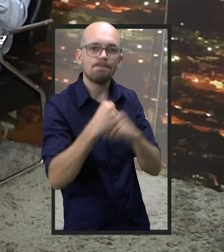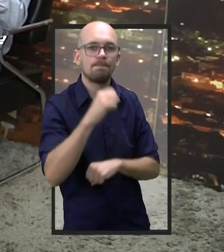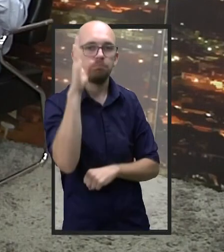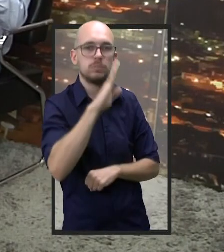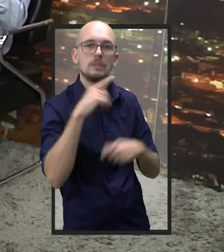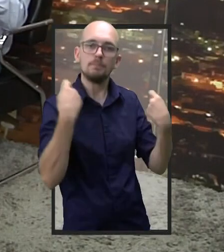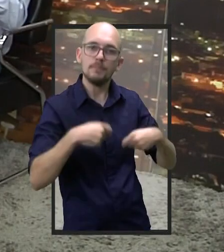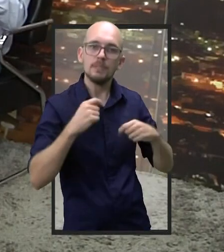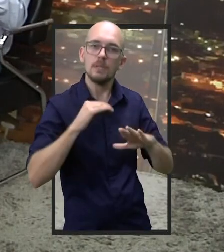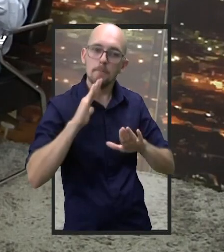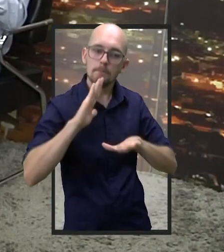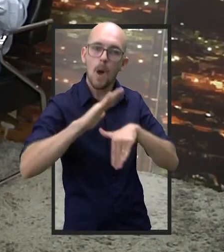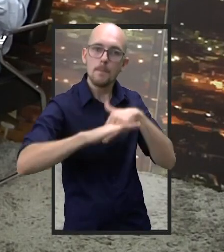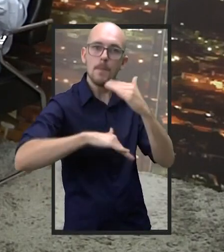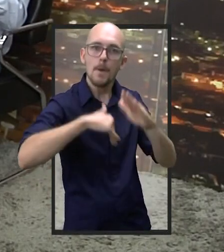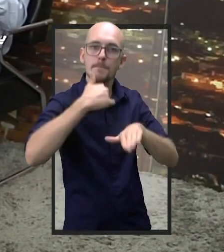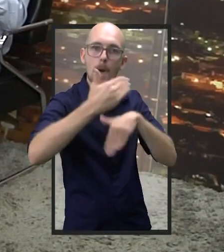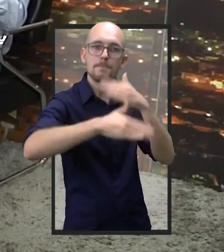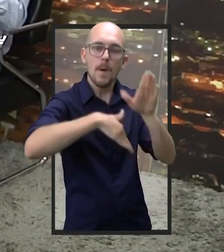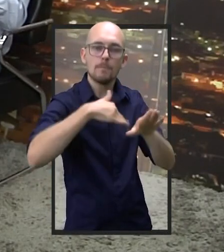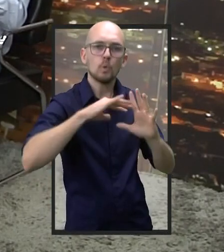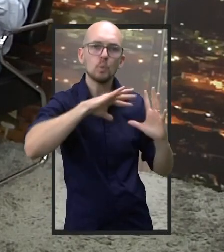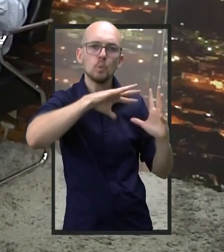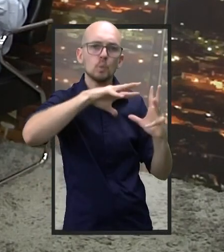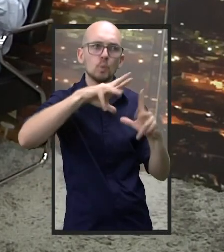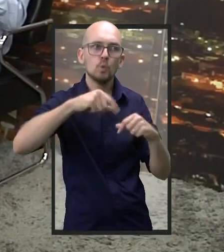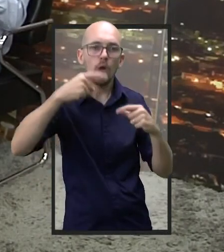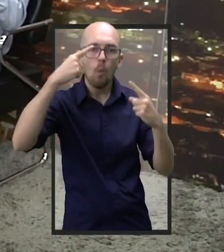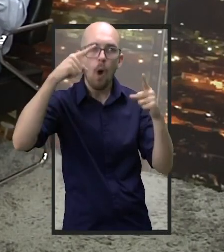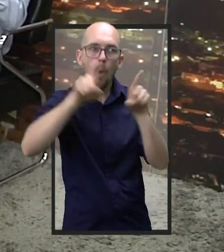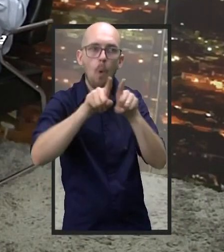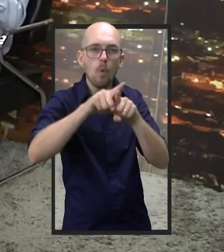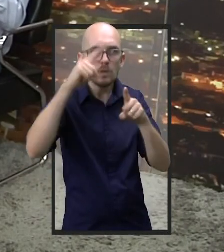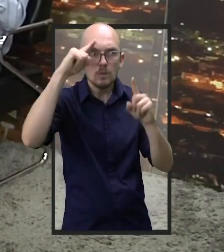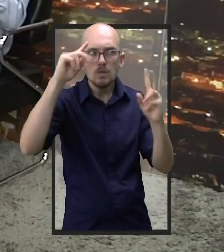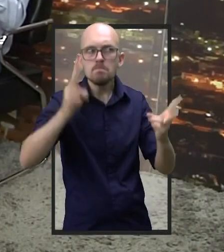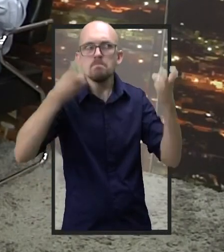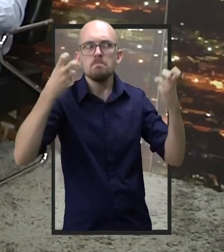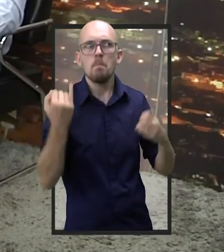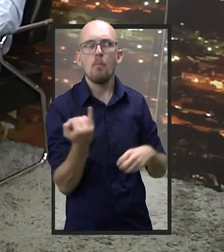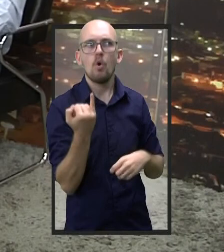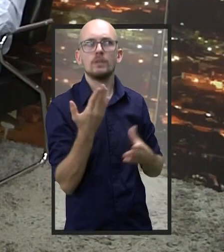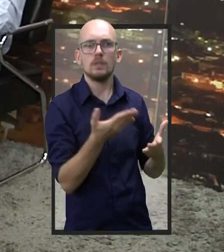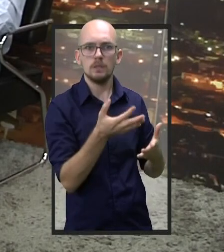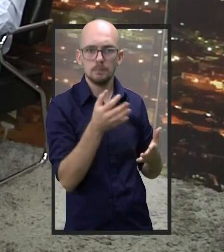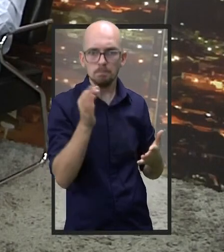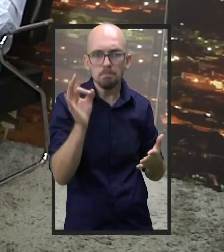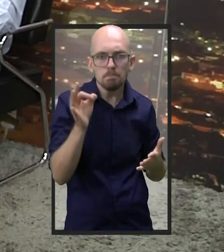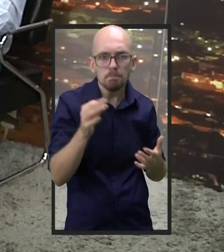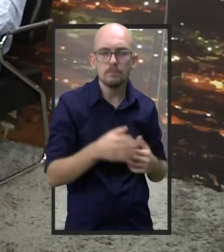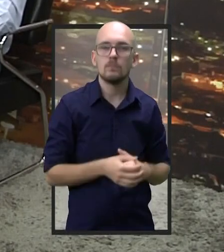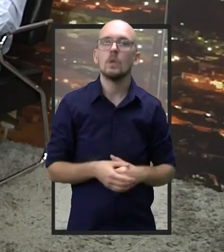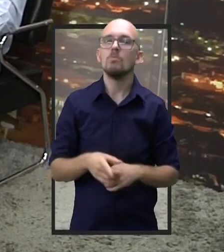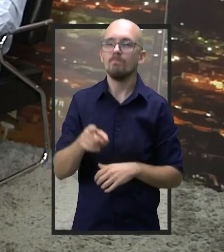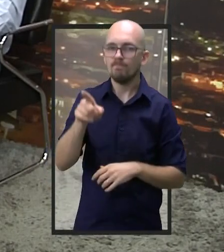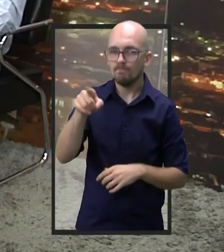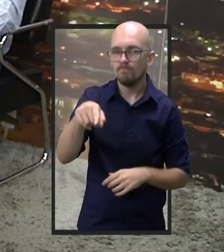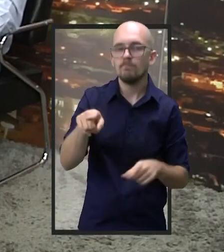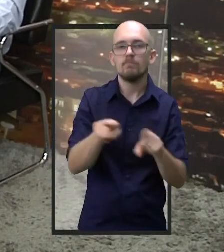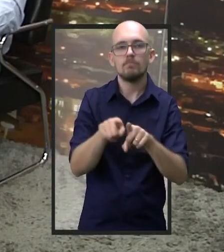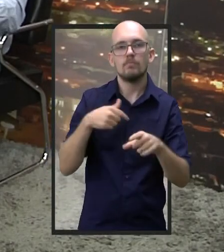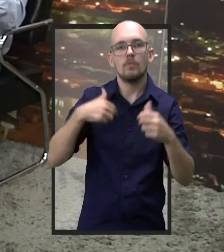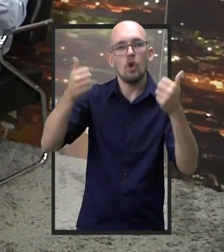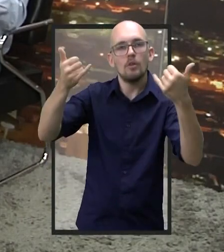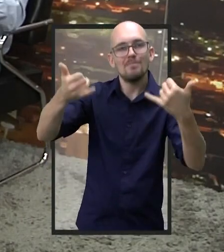cada vez mais explorar e todo mundo criar essa noção dessa importância, não é mesmo, Eduardo? E quando eu falo em política